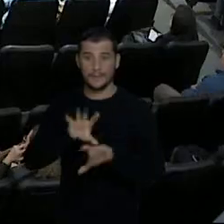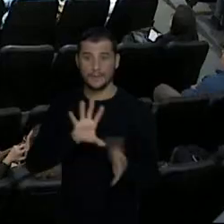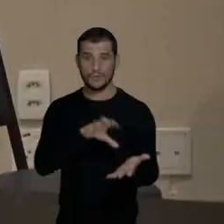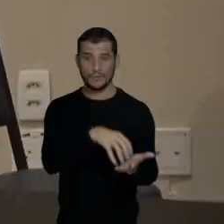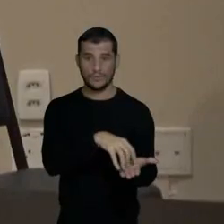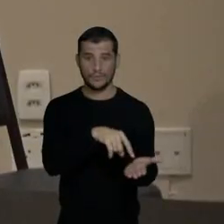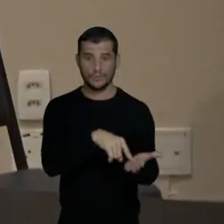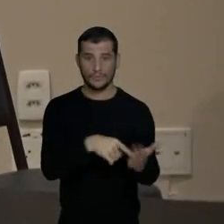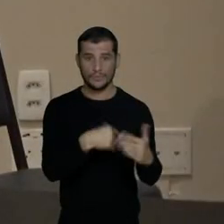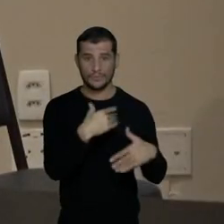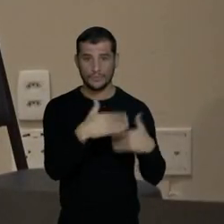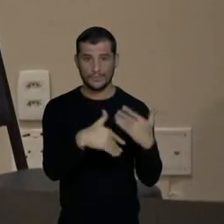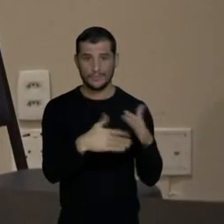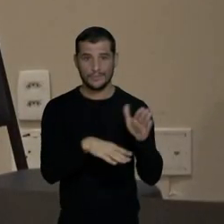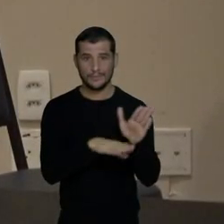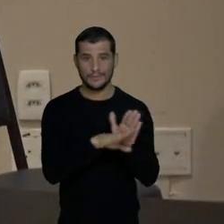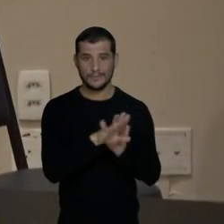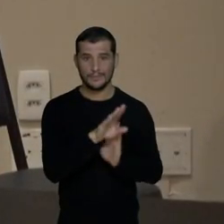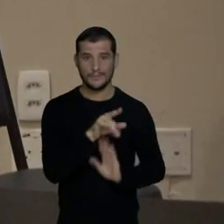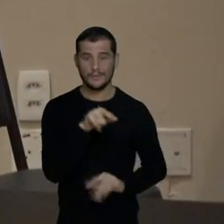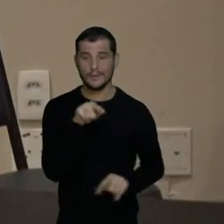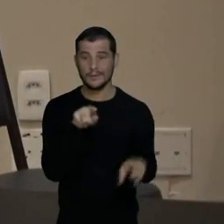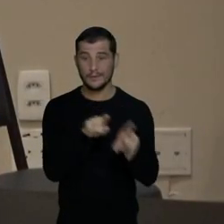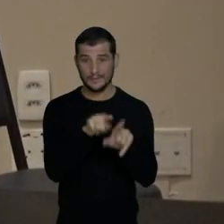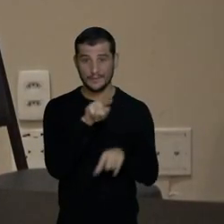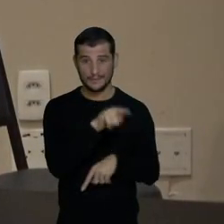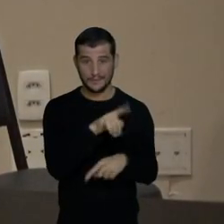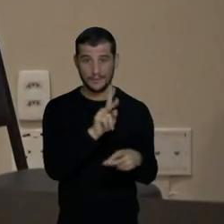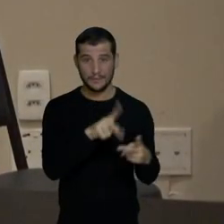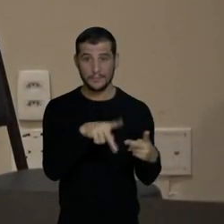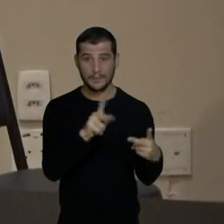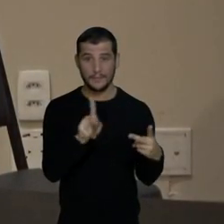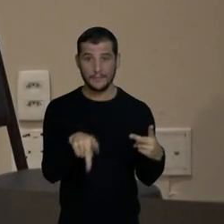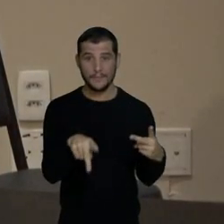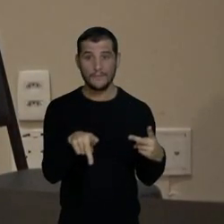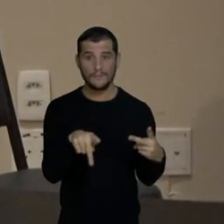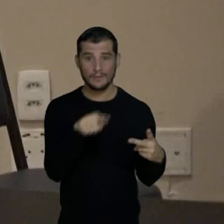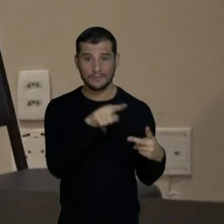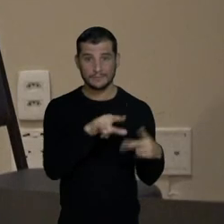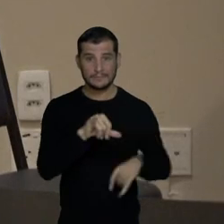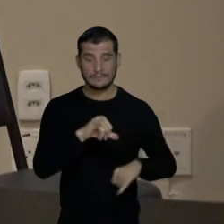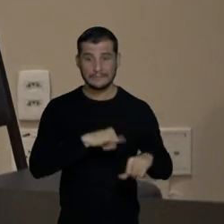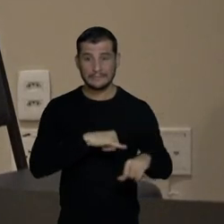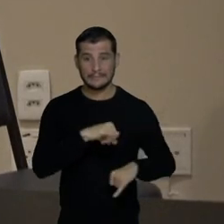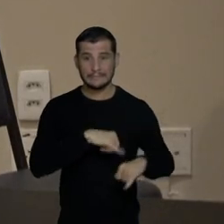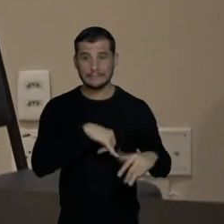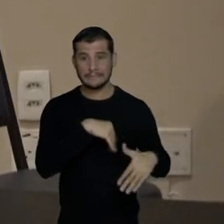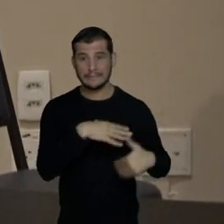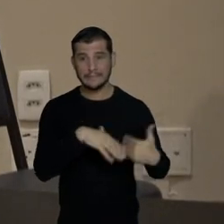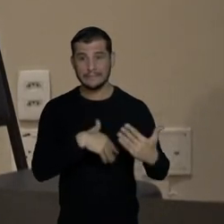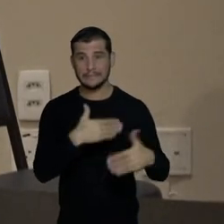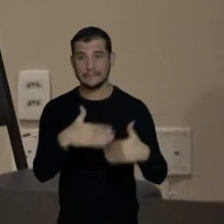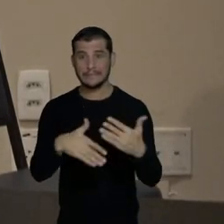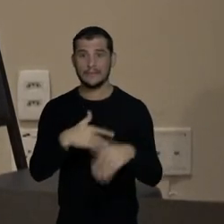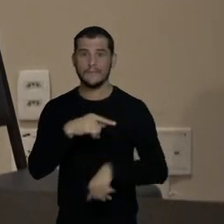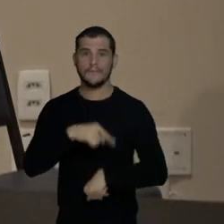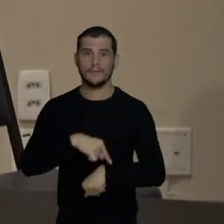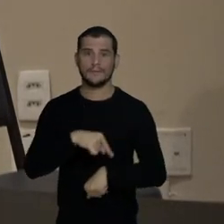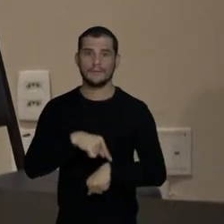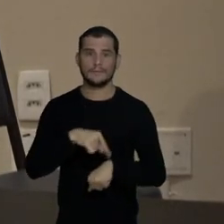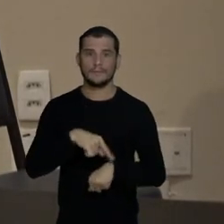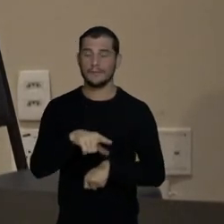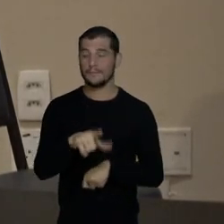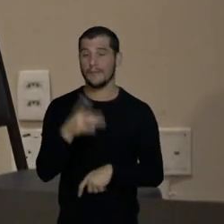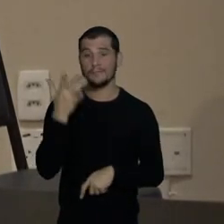dizer professora professora que sofreu muito tempo sem